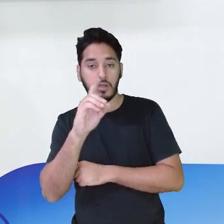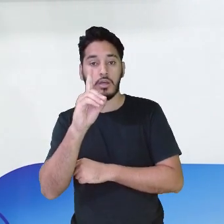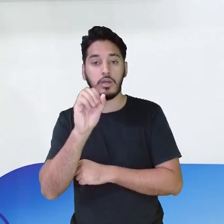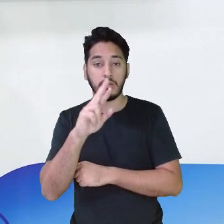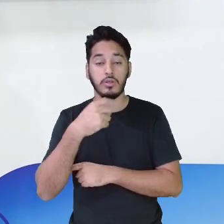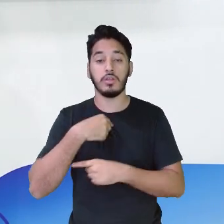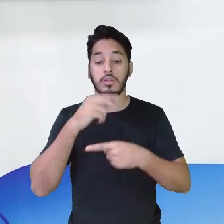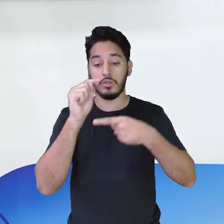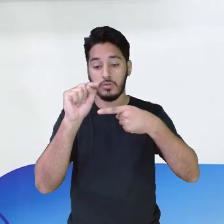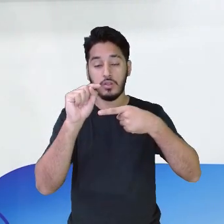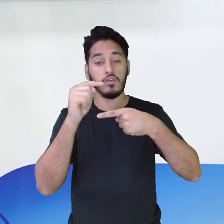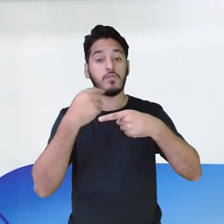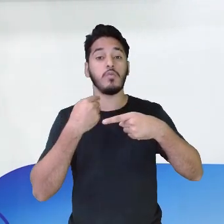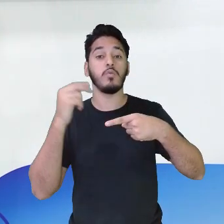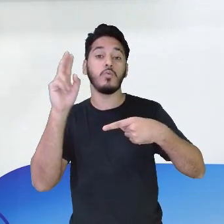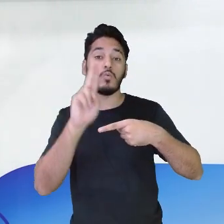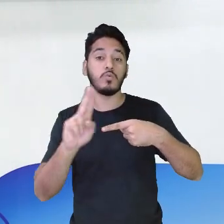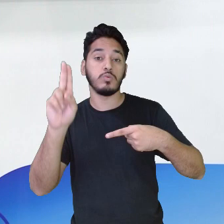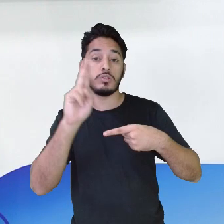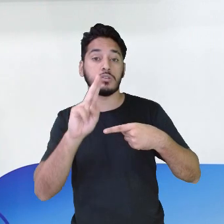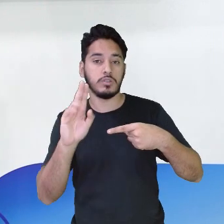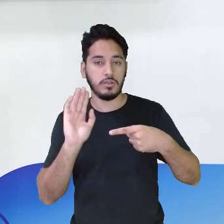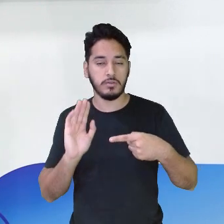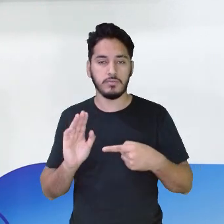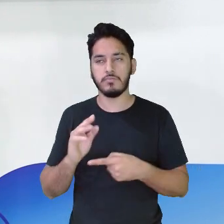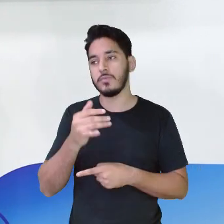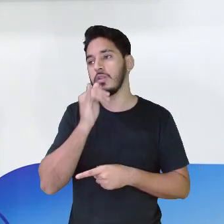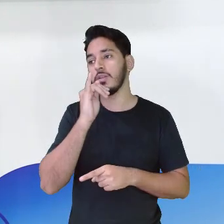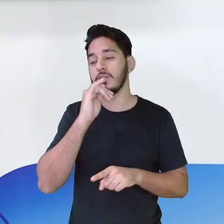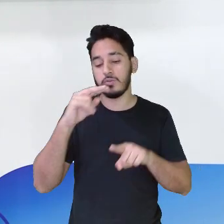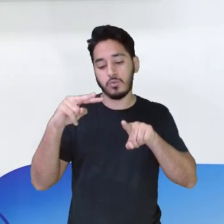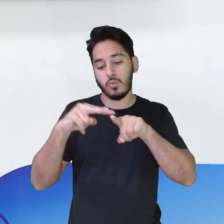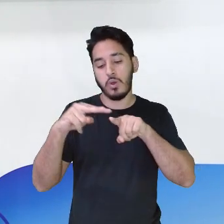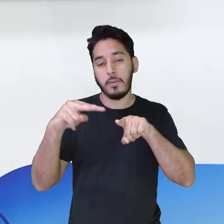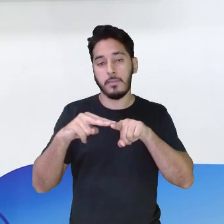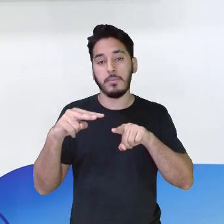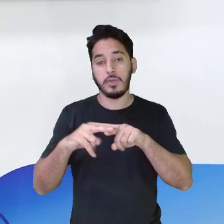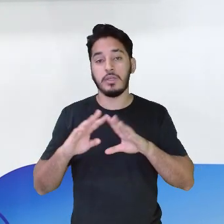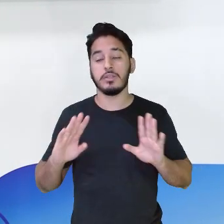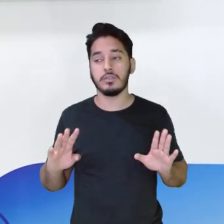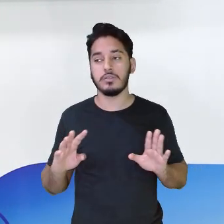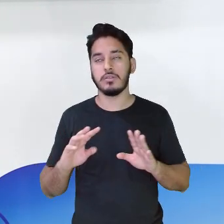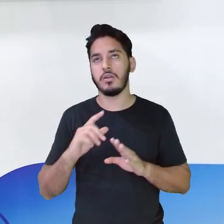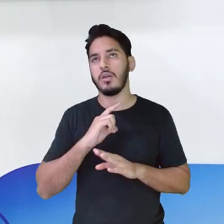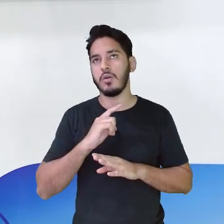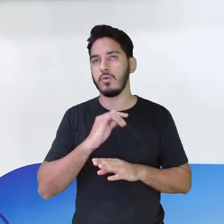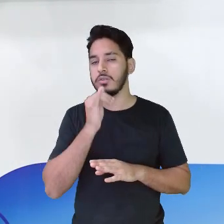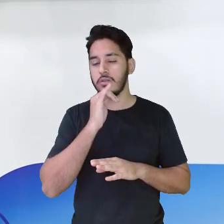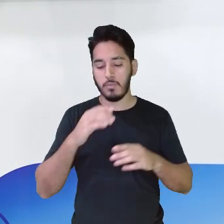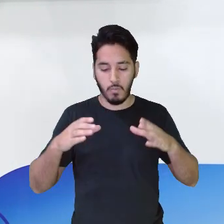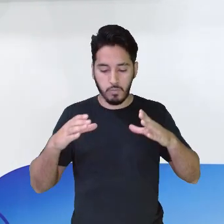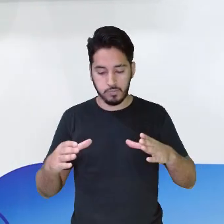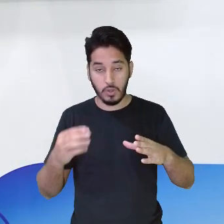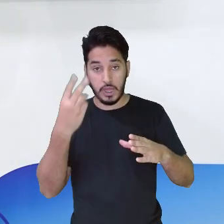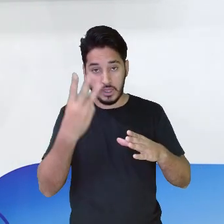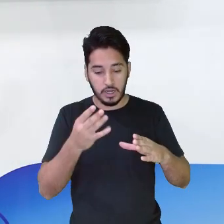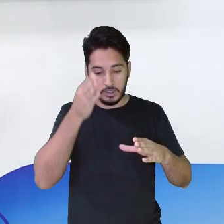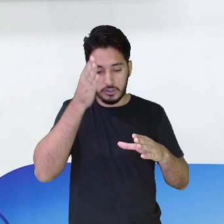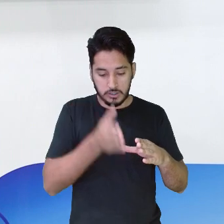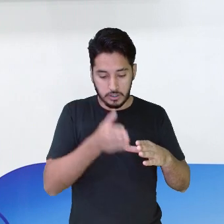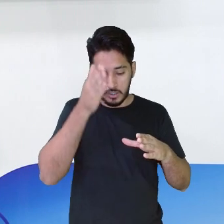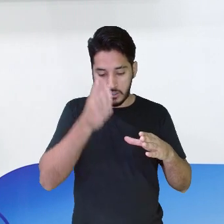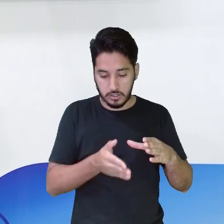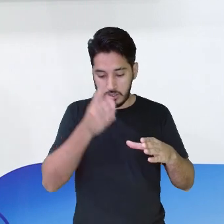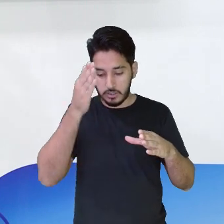eu utilizei, certo? Numa pizza, por exemplo, eu posso dizer que eu dividi ela em 3 pedaços e comi